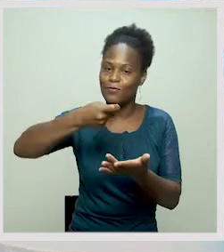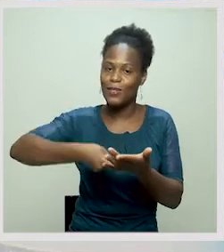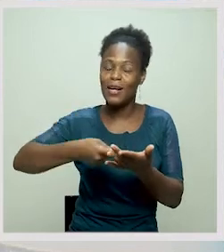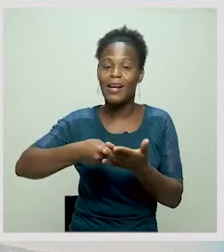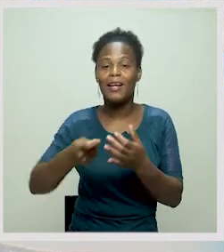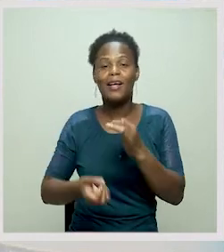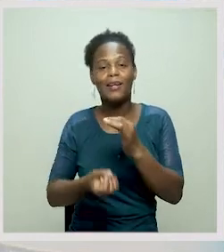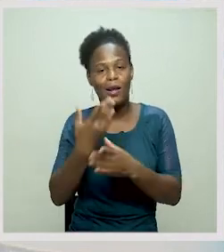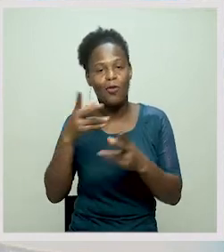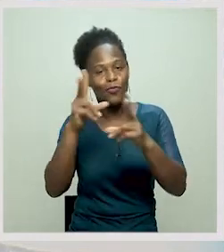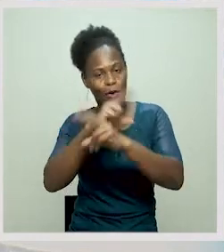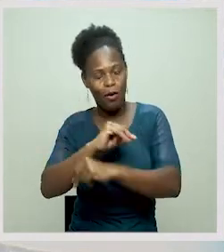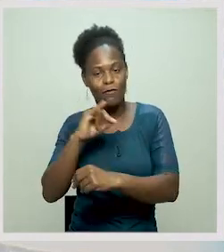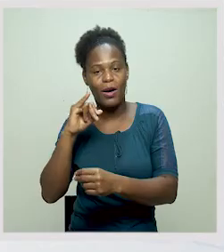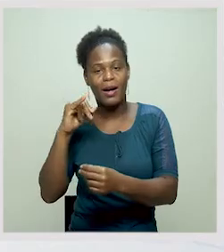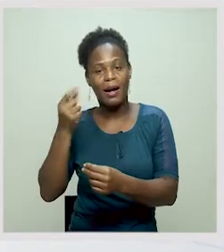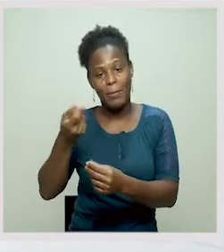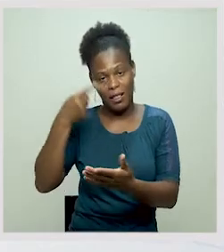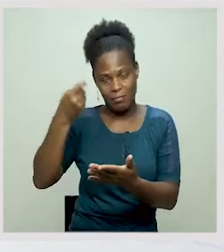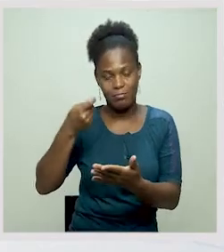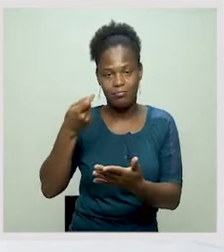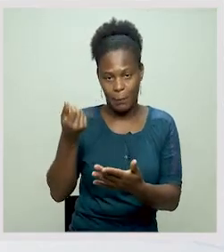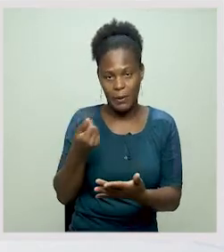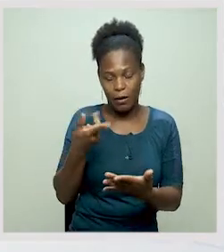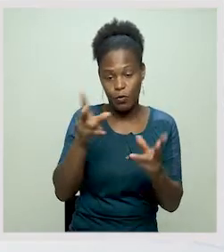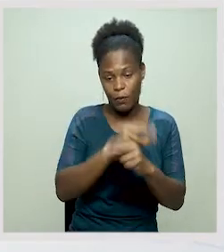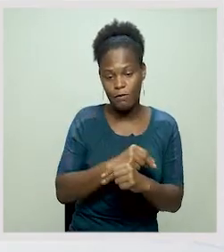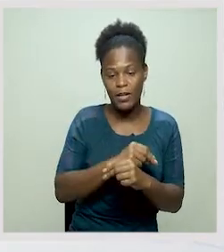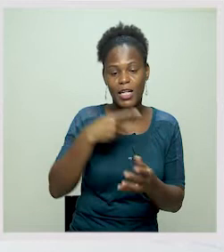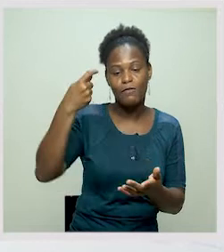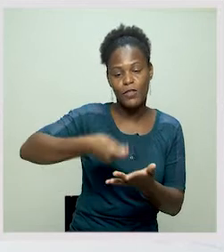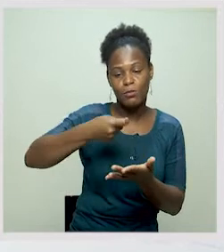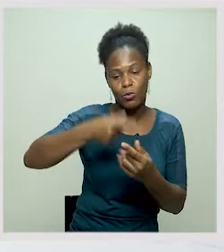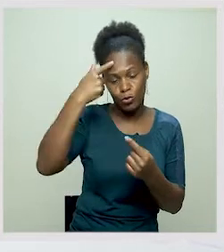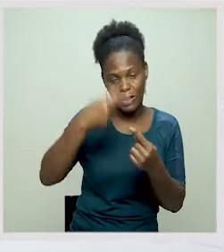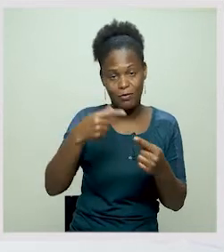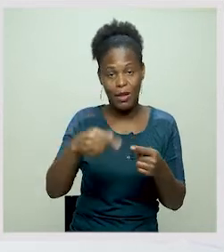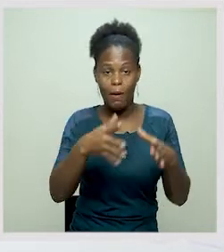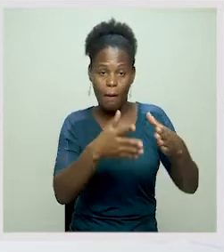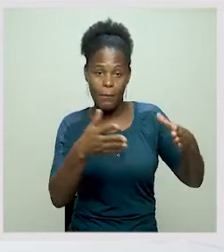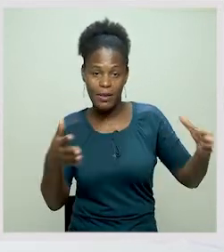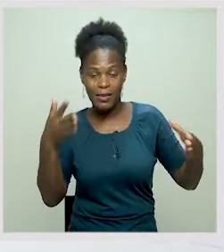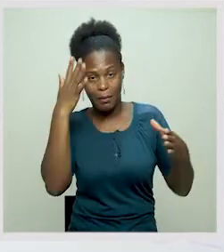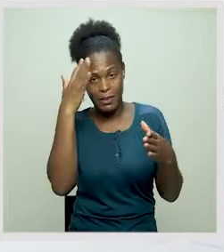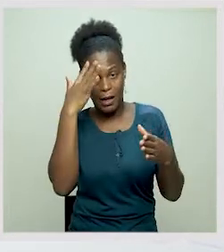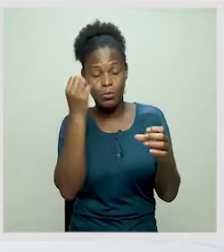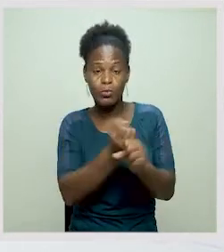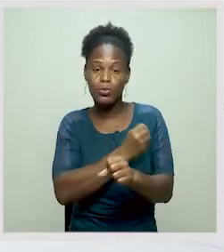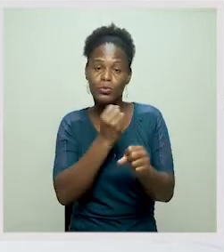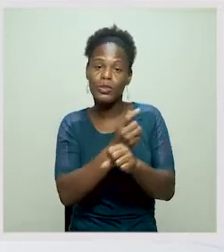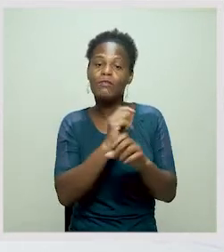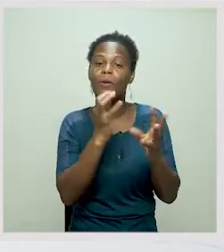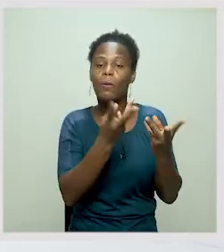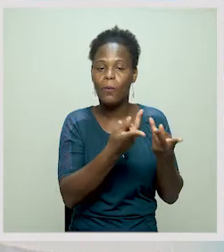é a formação do novo capital. Ou seja, nós temos aqui o investimento visa aumentar a capacidade produtiva